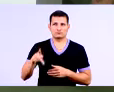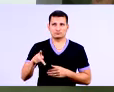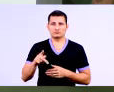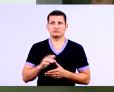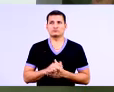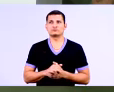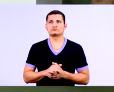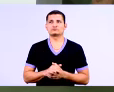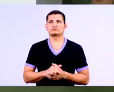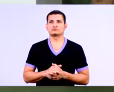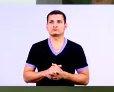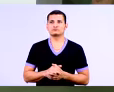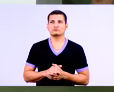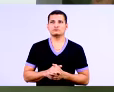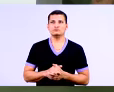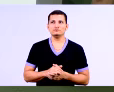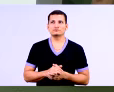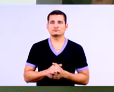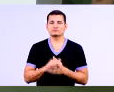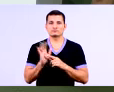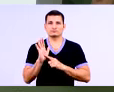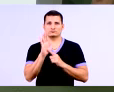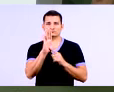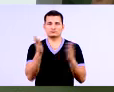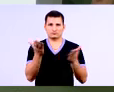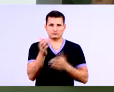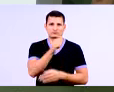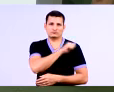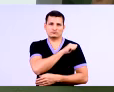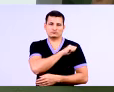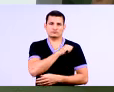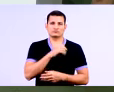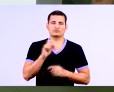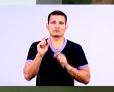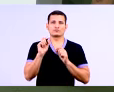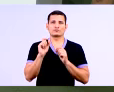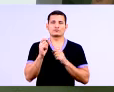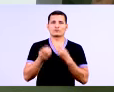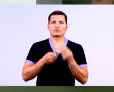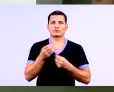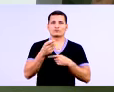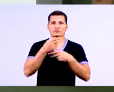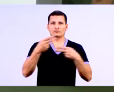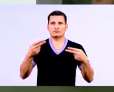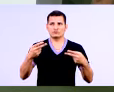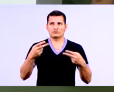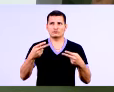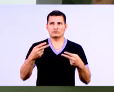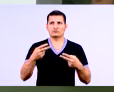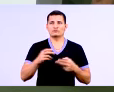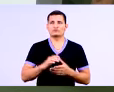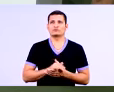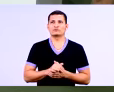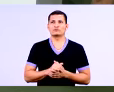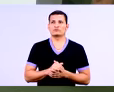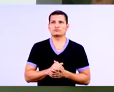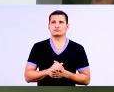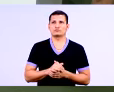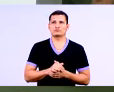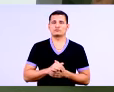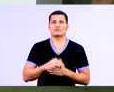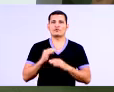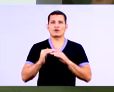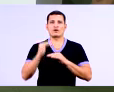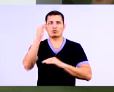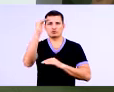favor, mostre agora para os alunos qual é a ideia do elemento, entendendo quais são as dimensões, professor, de